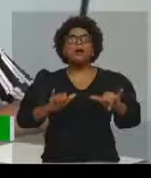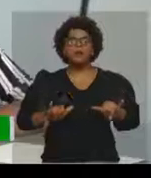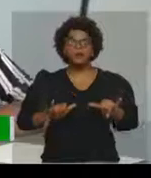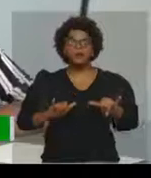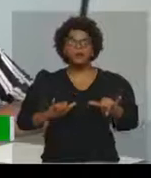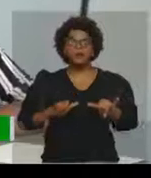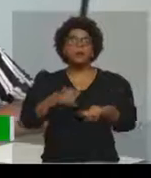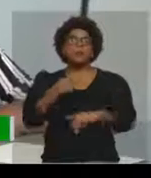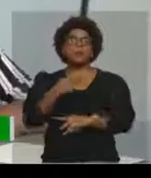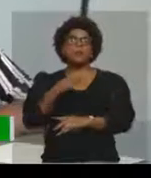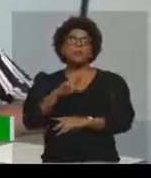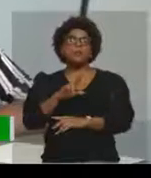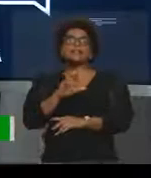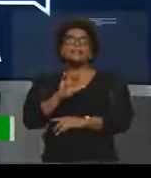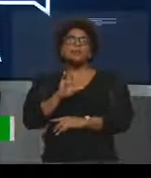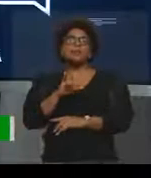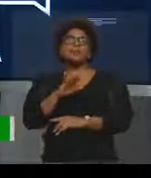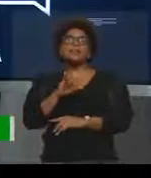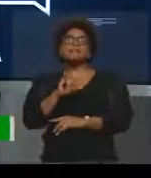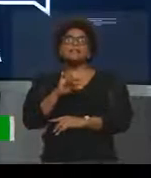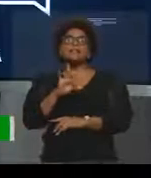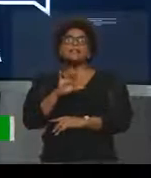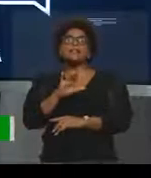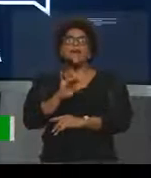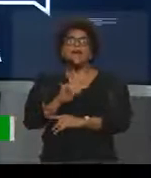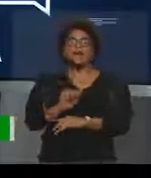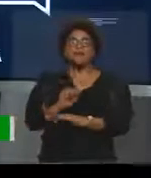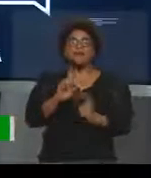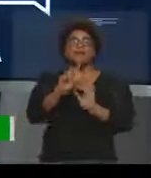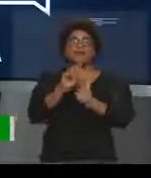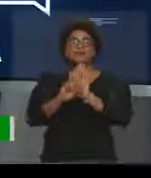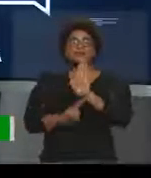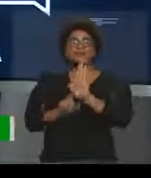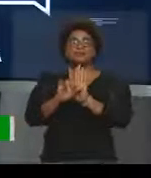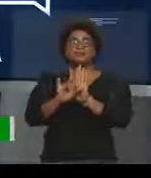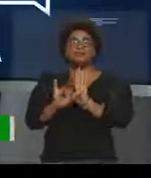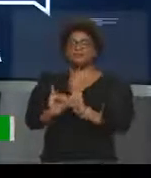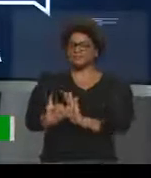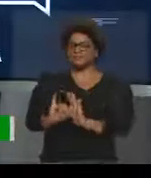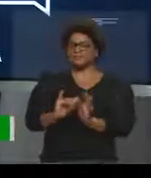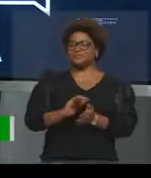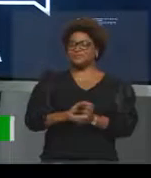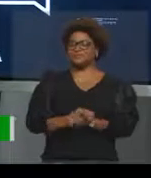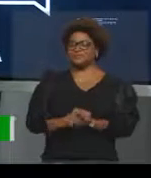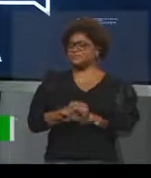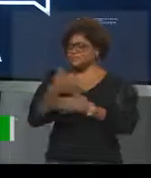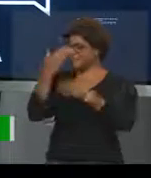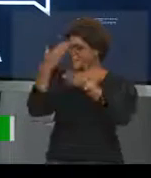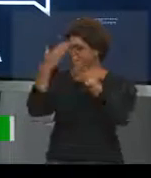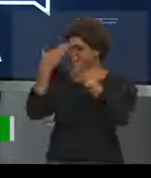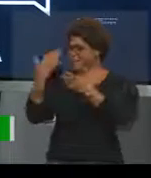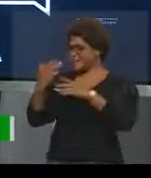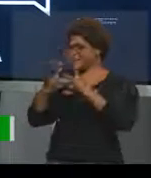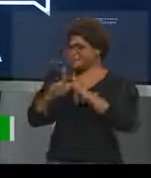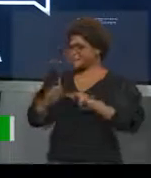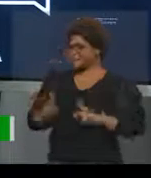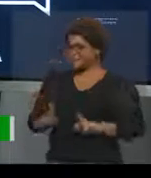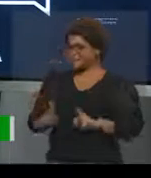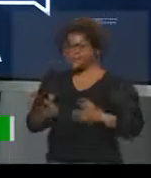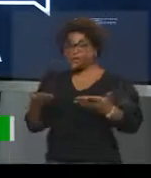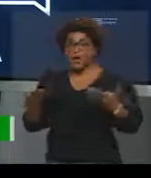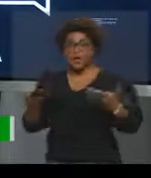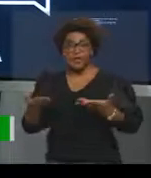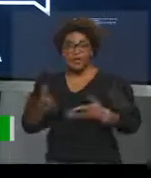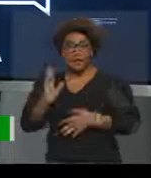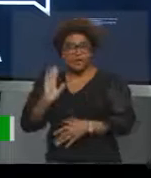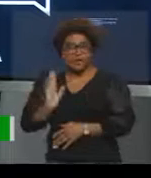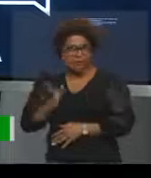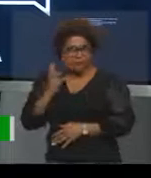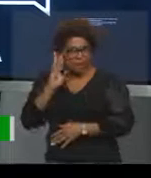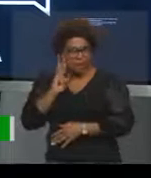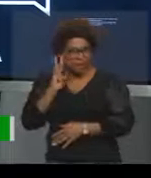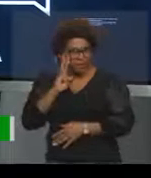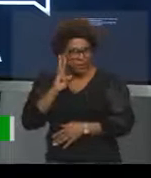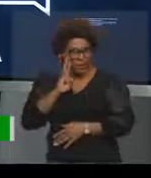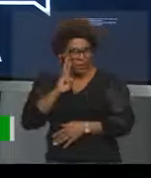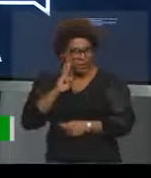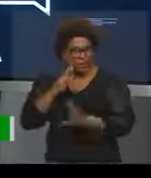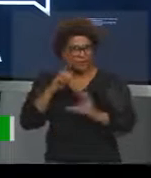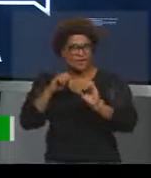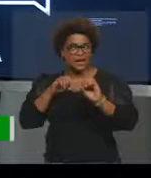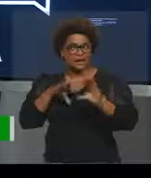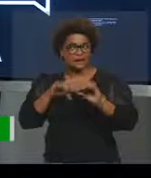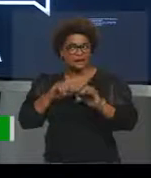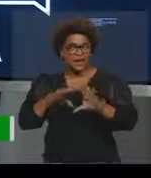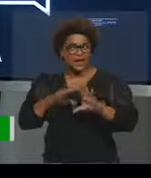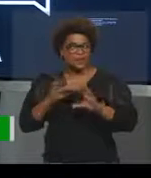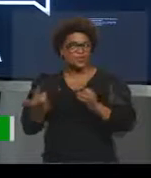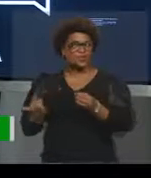lei. Obrigada, professora Maria Alice. Agora que já relembramos as aulas do professor Magno e da professora Maria Alice,